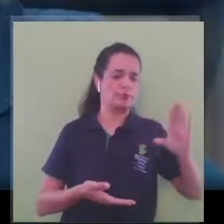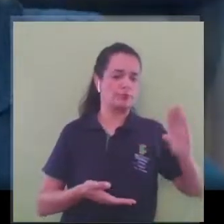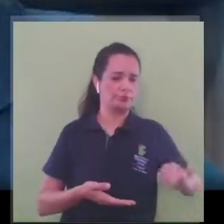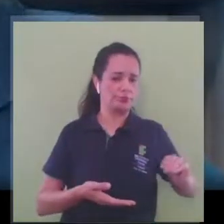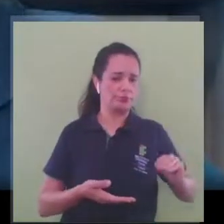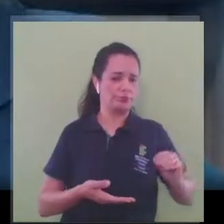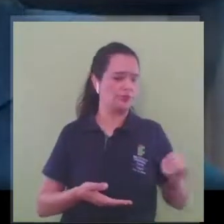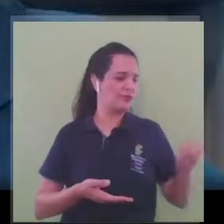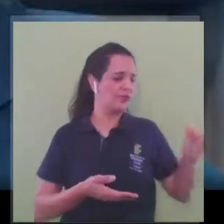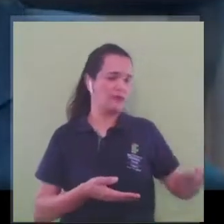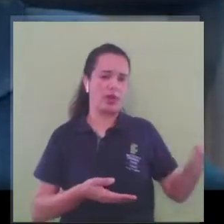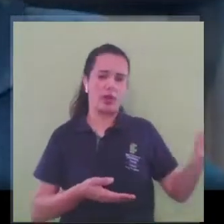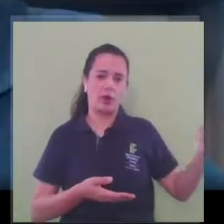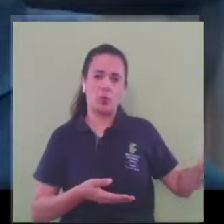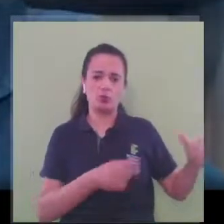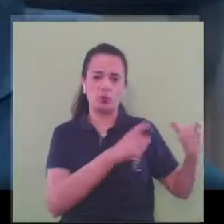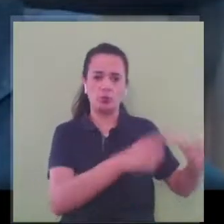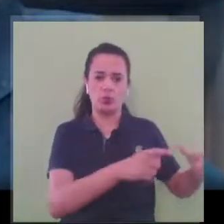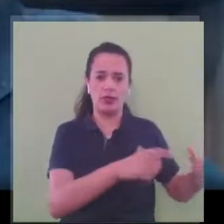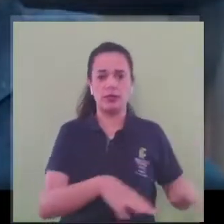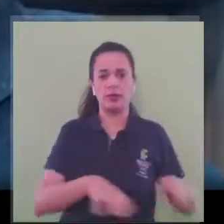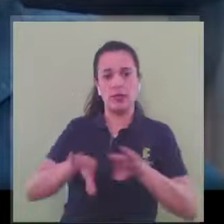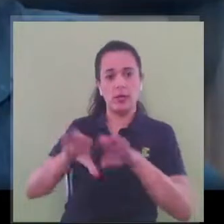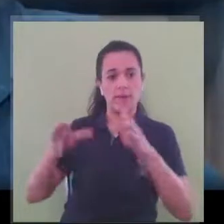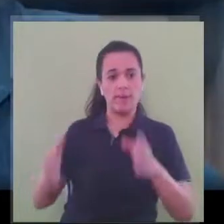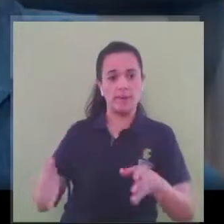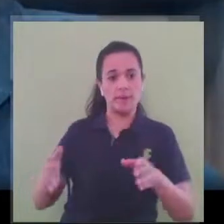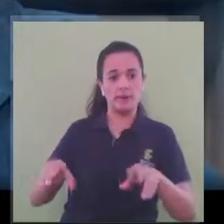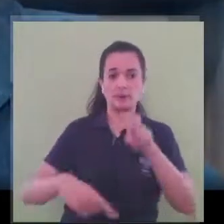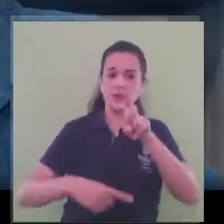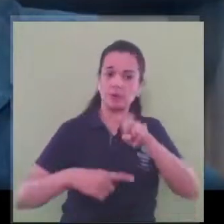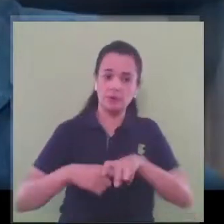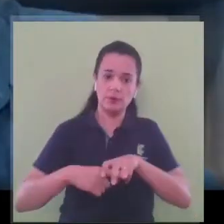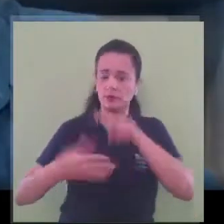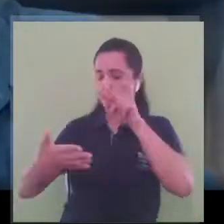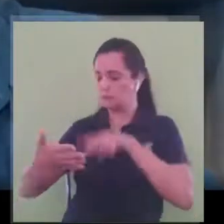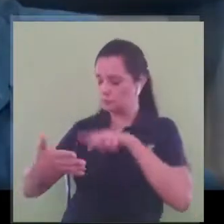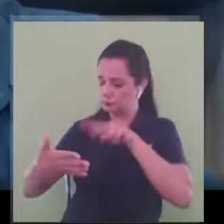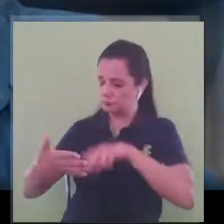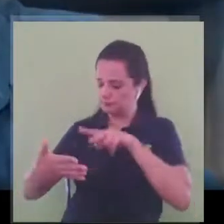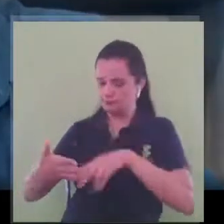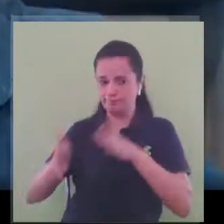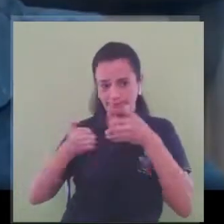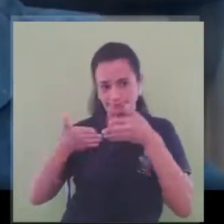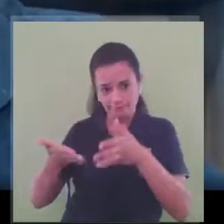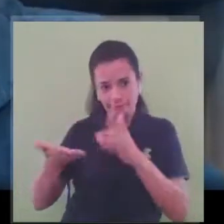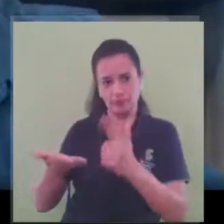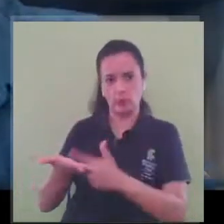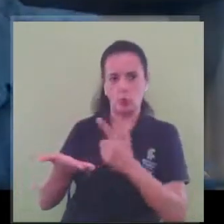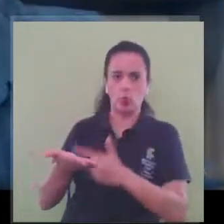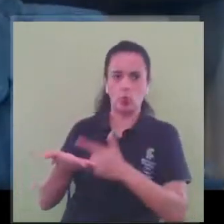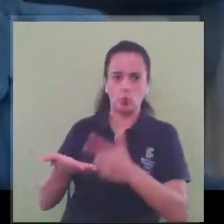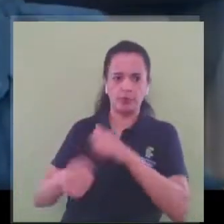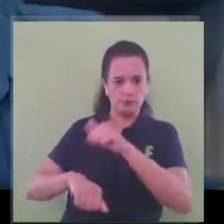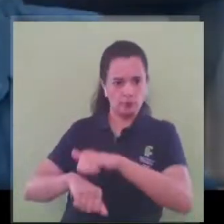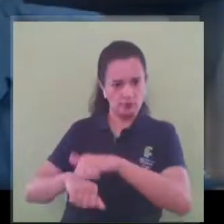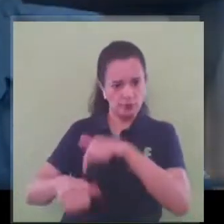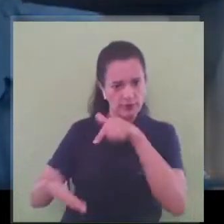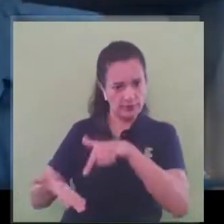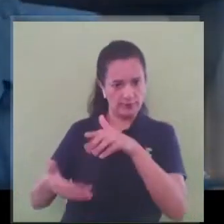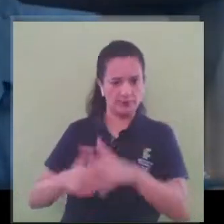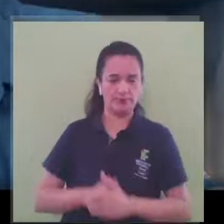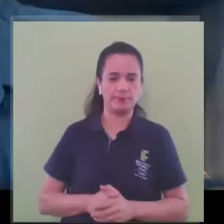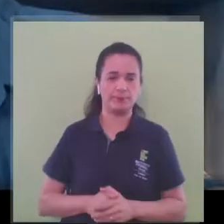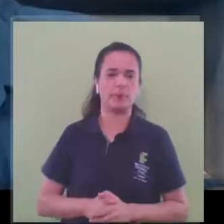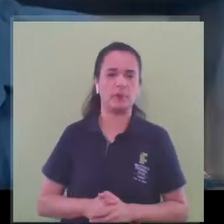e sentar na mesa e começar a ler aquela obra. Você vai ter o foco necessário para se desenvolver. Agora, se não